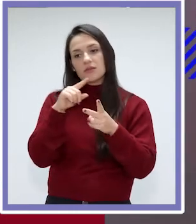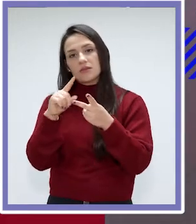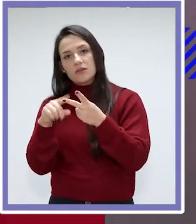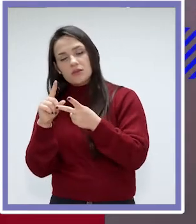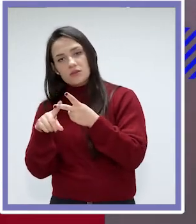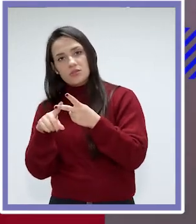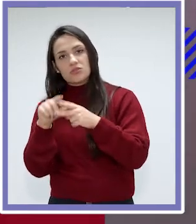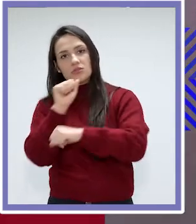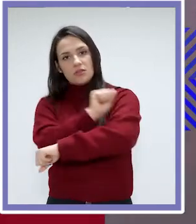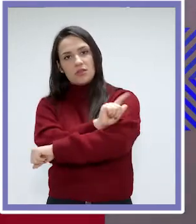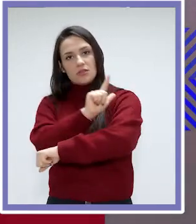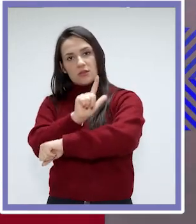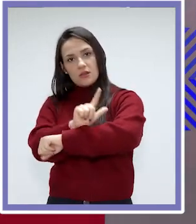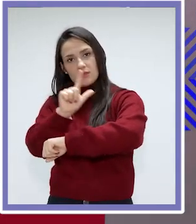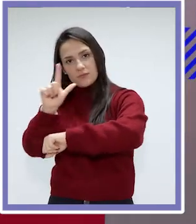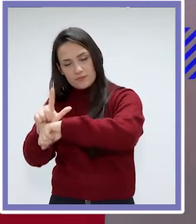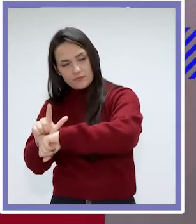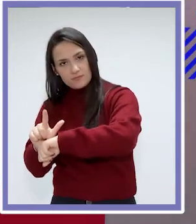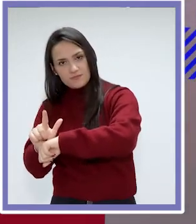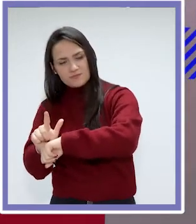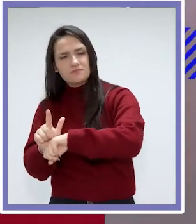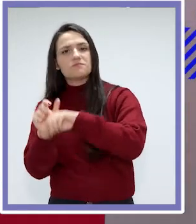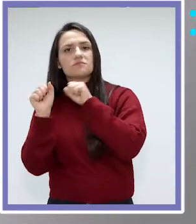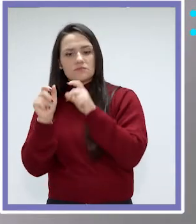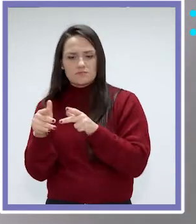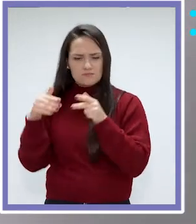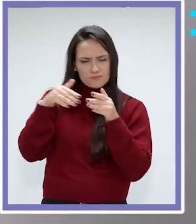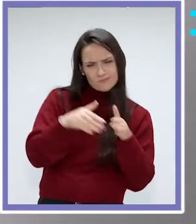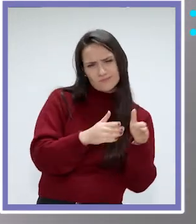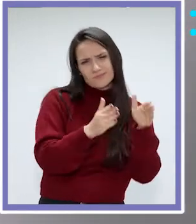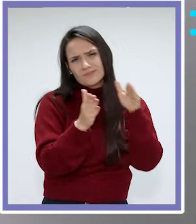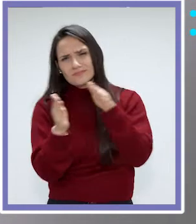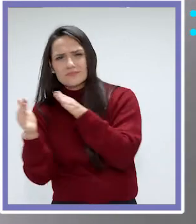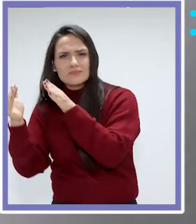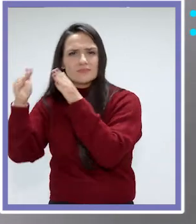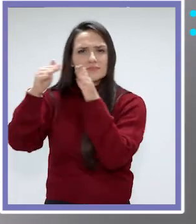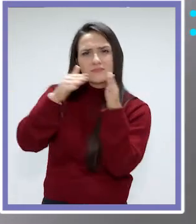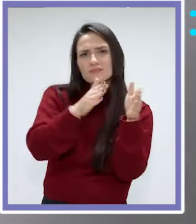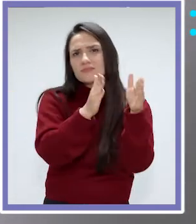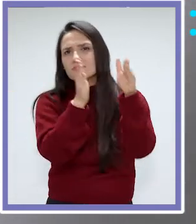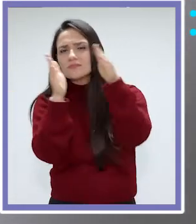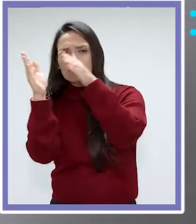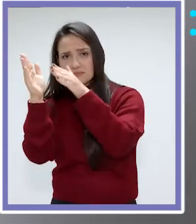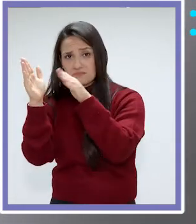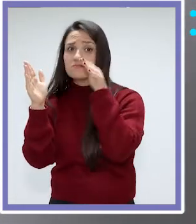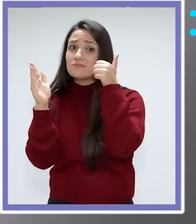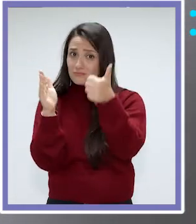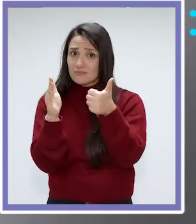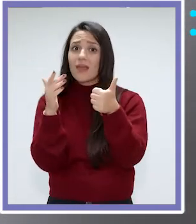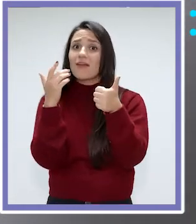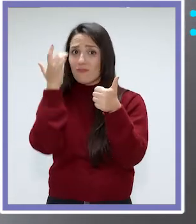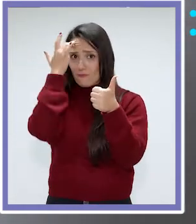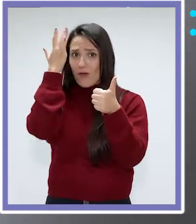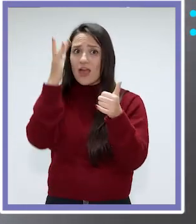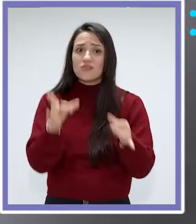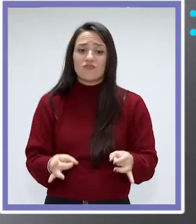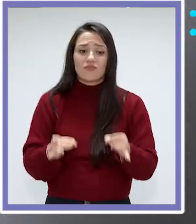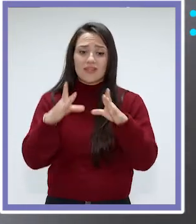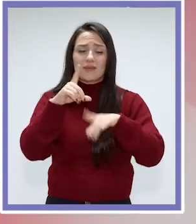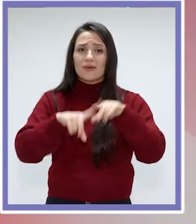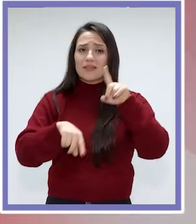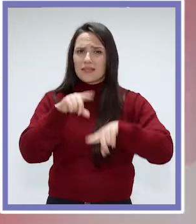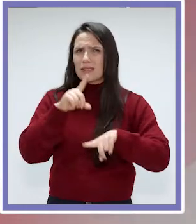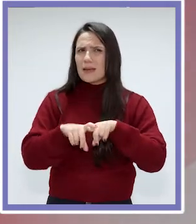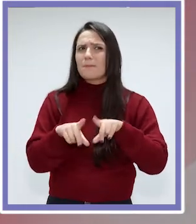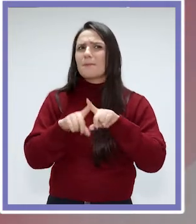Laguna. Além dessa questão do tráfego de mercadorias, a rota ela vai começar a provocar outros